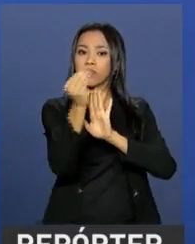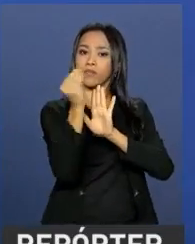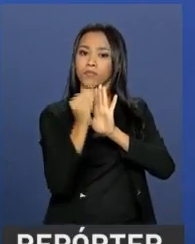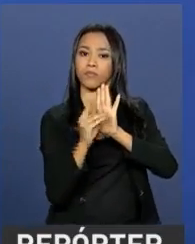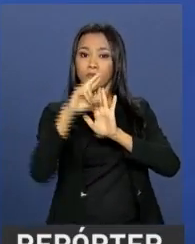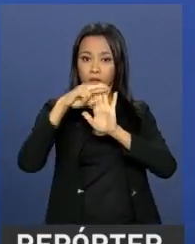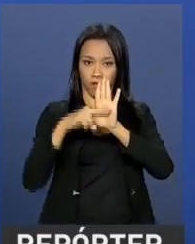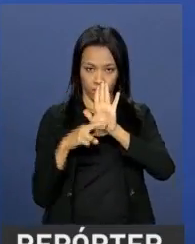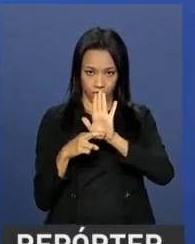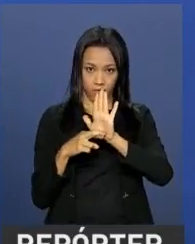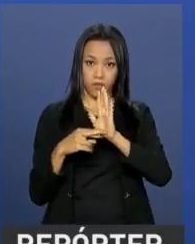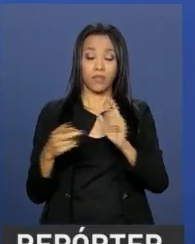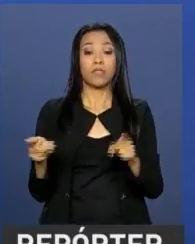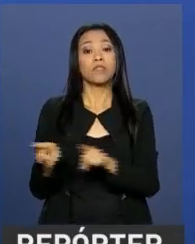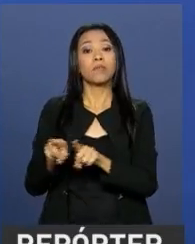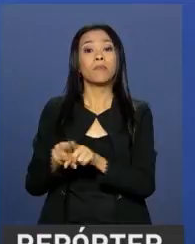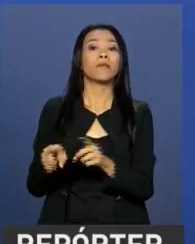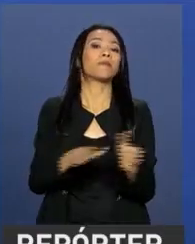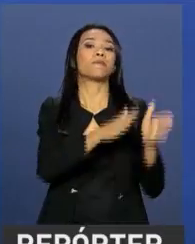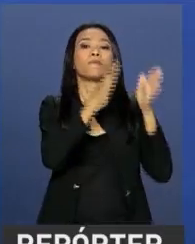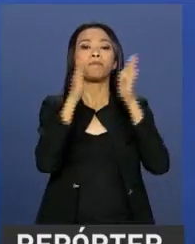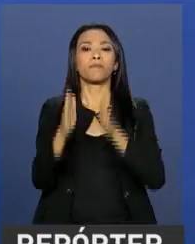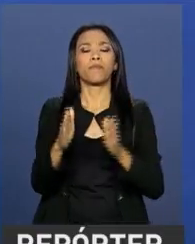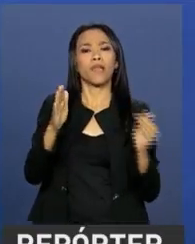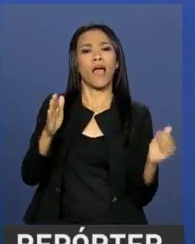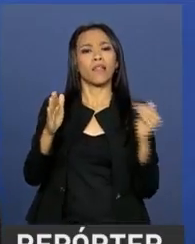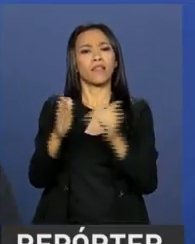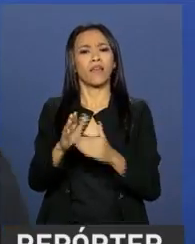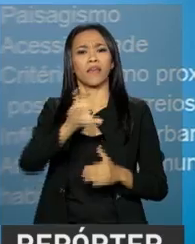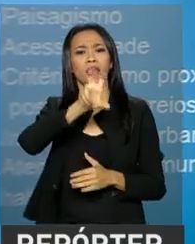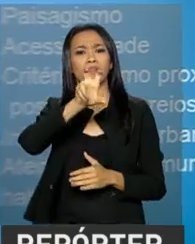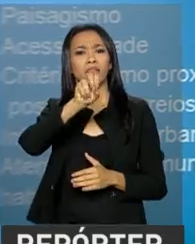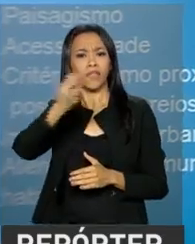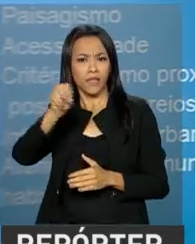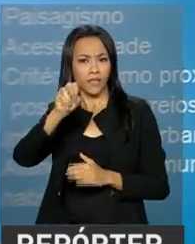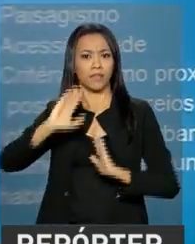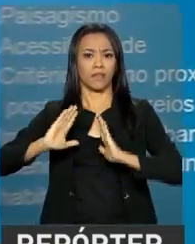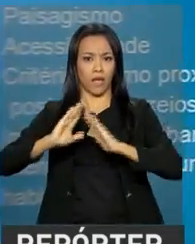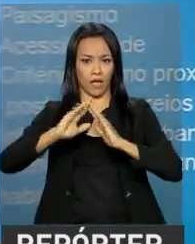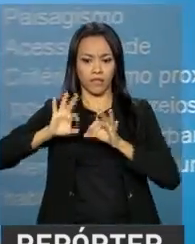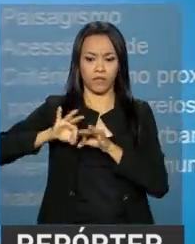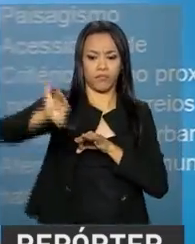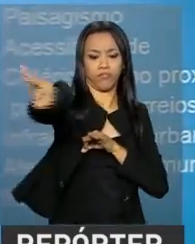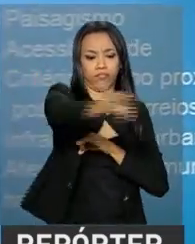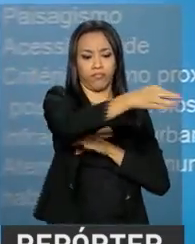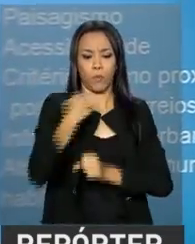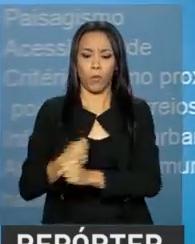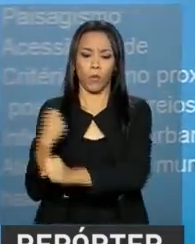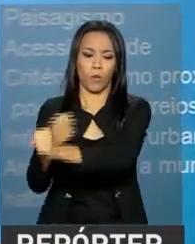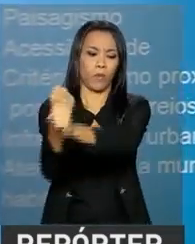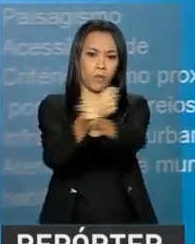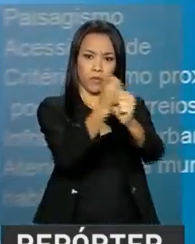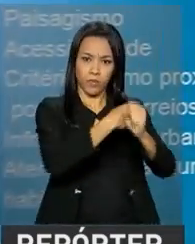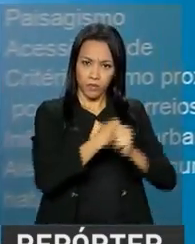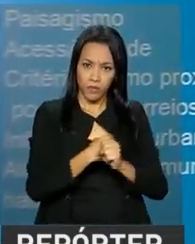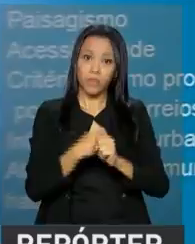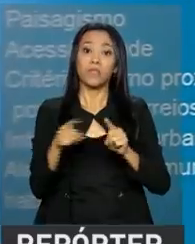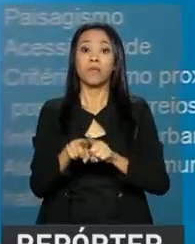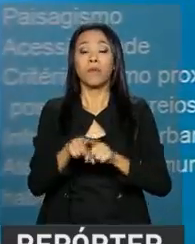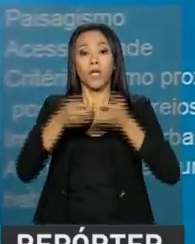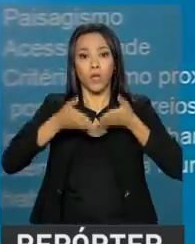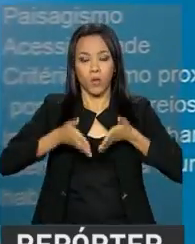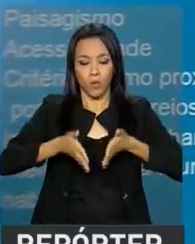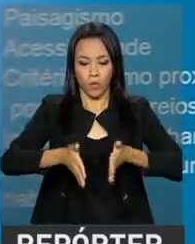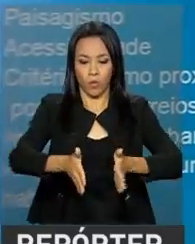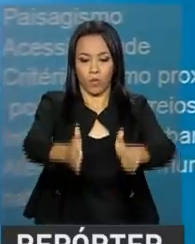Empreendimentos menores, até 500 residências. Interferimos também na consolidação das ruas